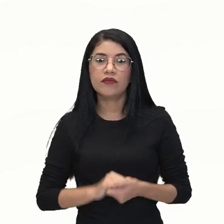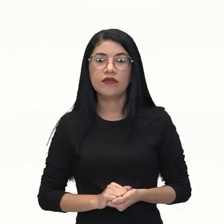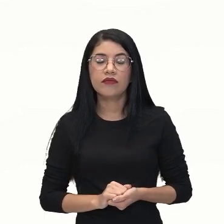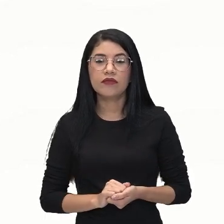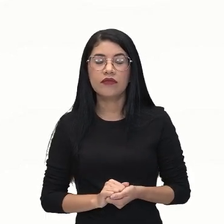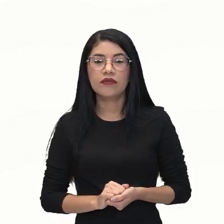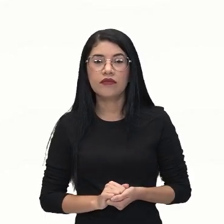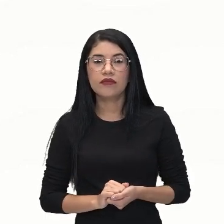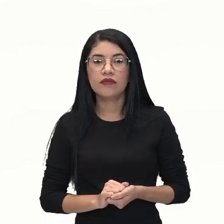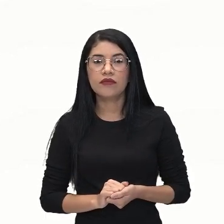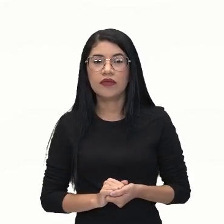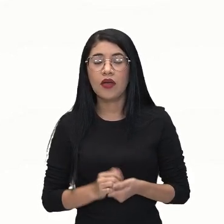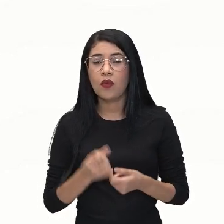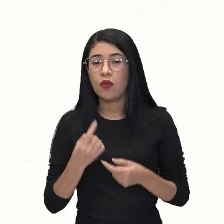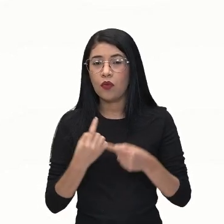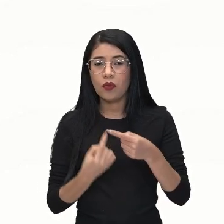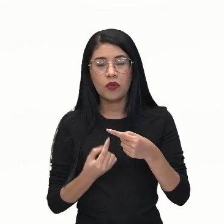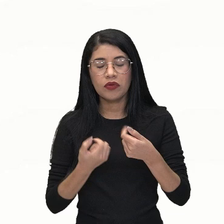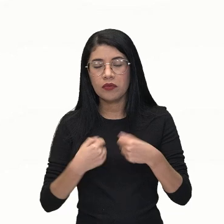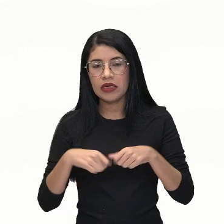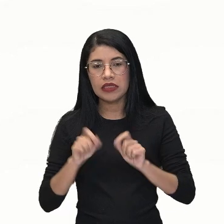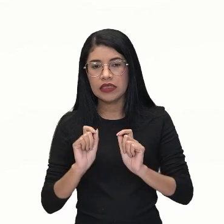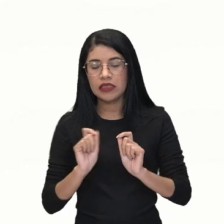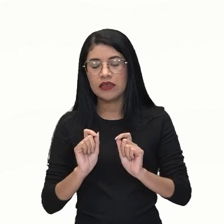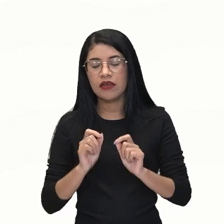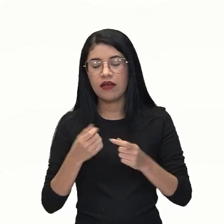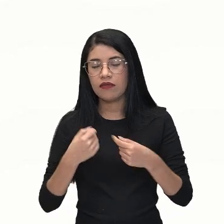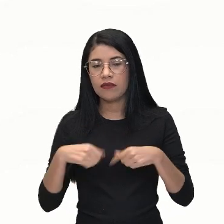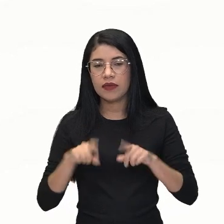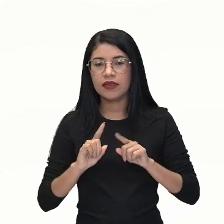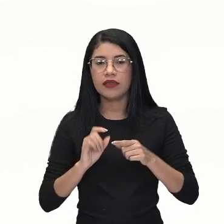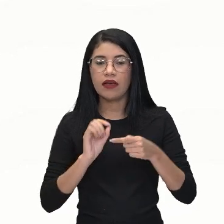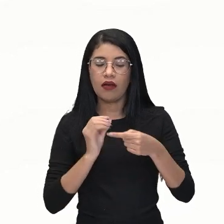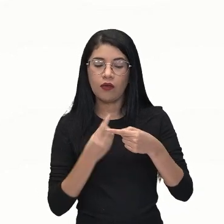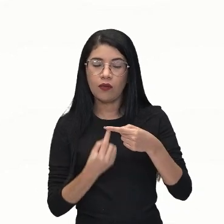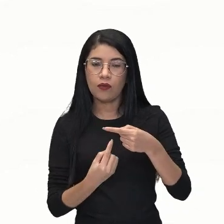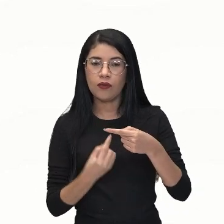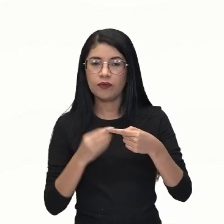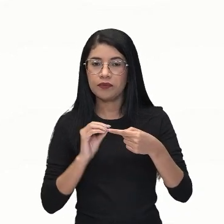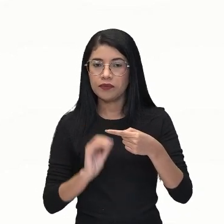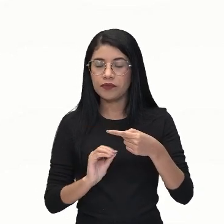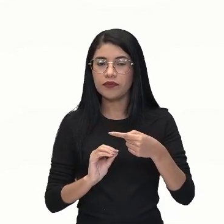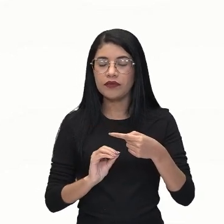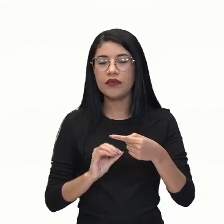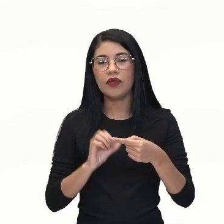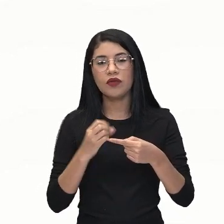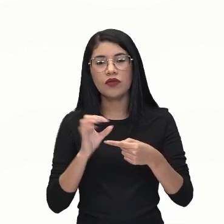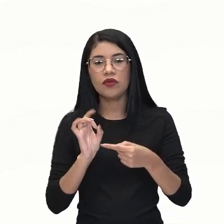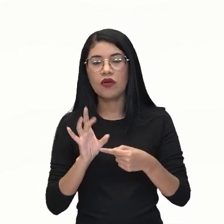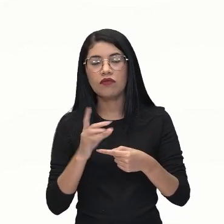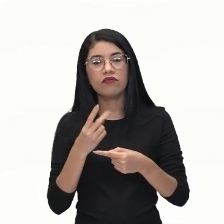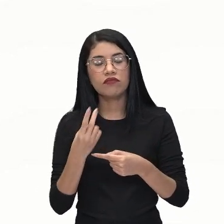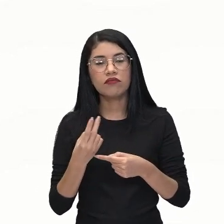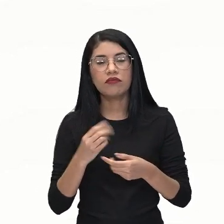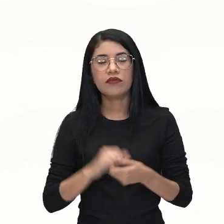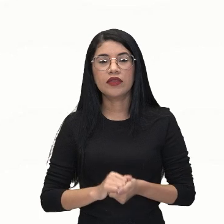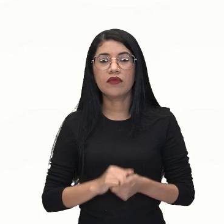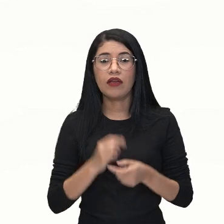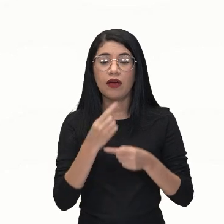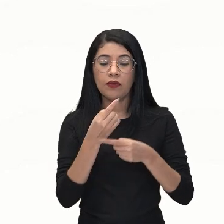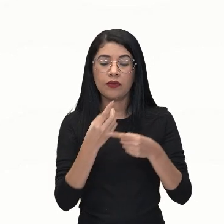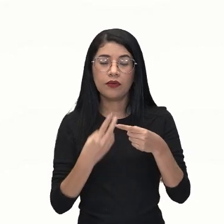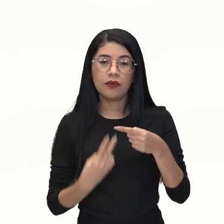2/1. Sobre 1 não precisa aparecer, todo número tem esse 1zinho embaixo. Então é 2. Observe, ó, as